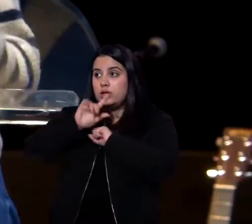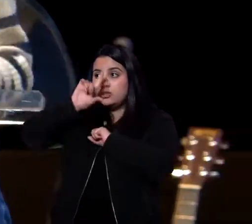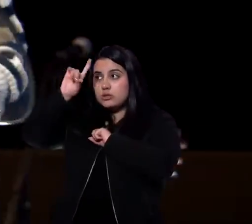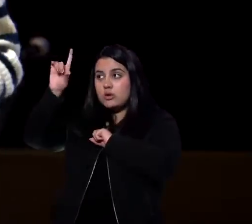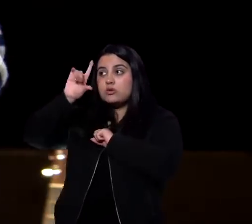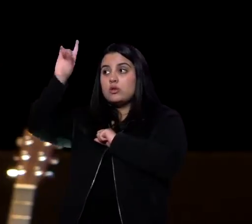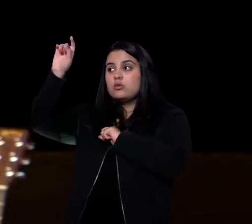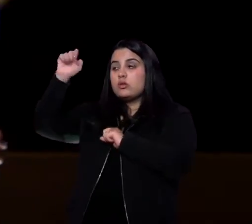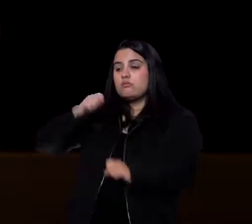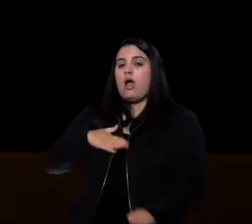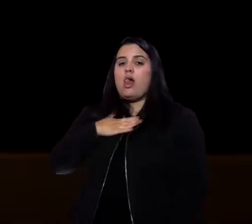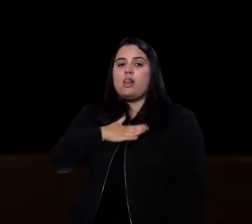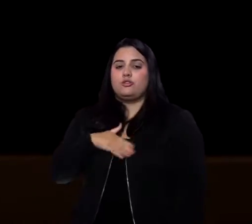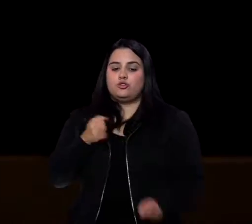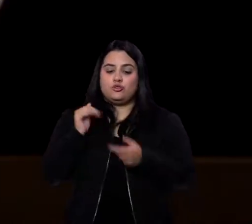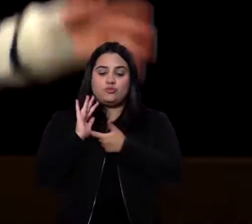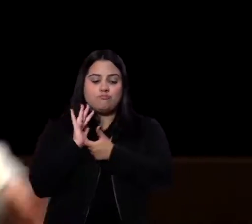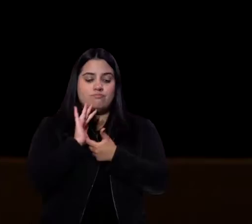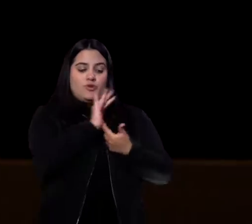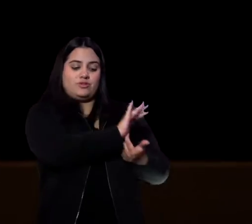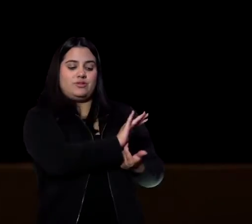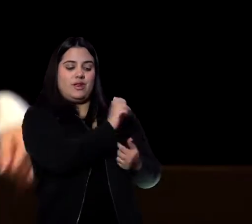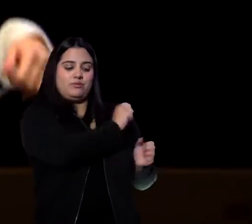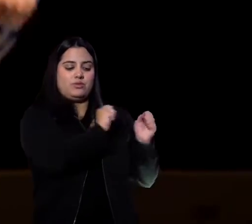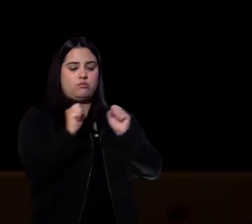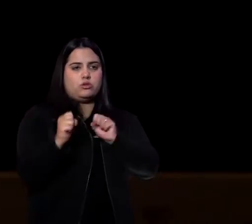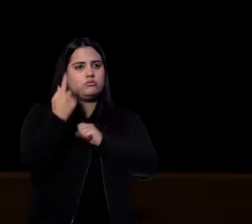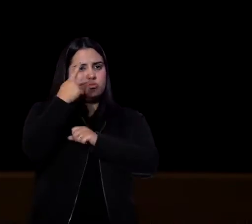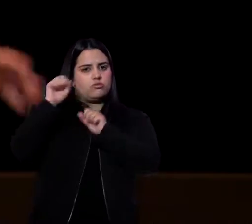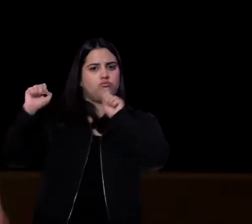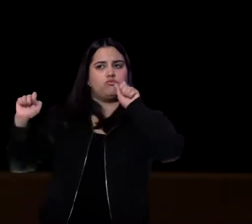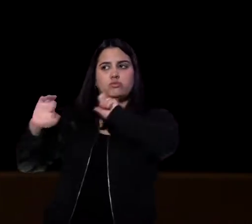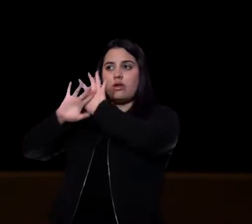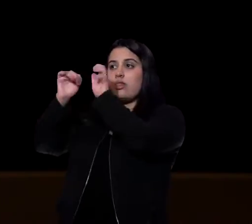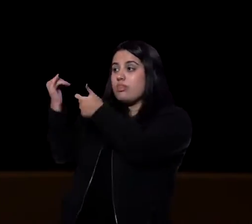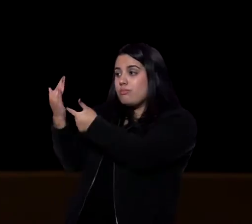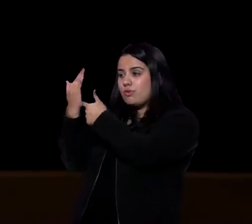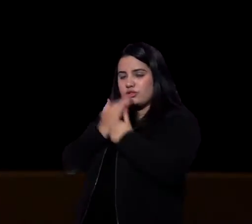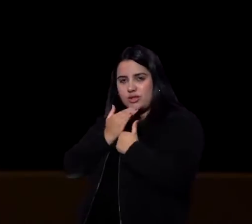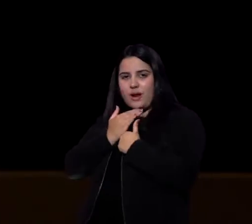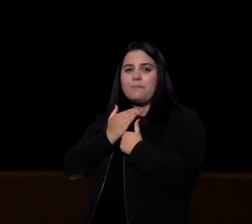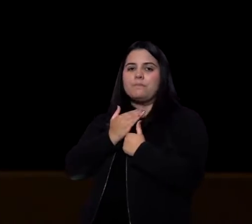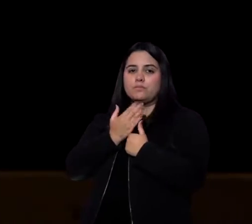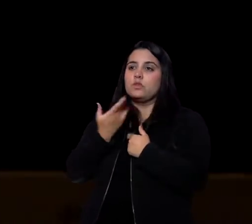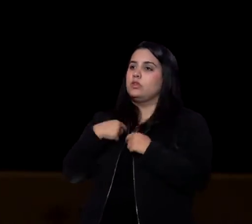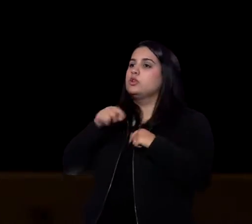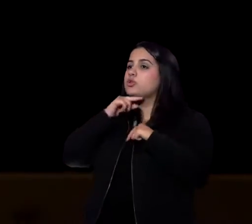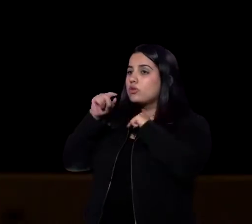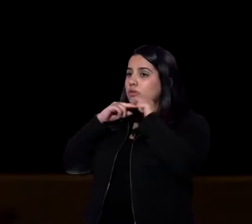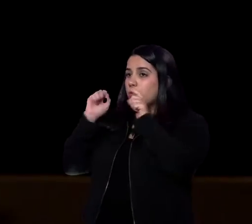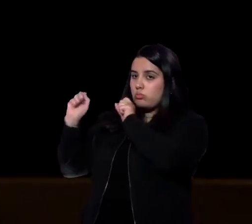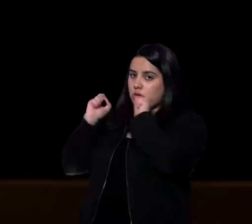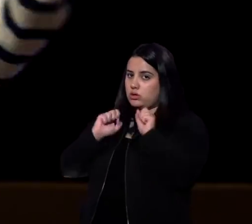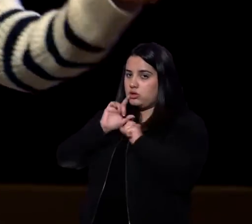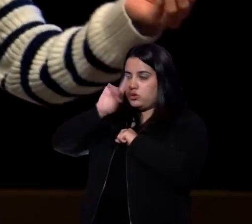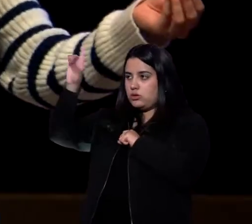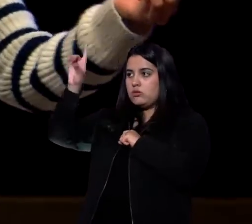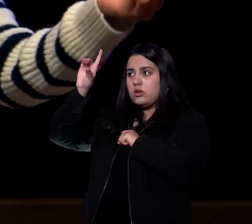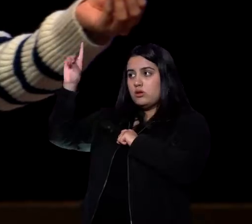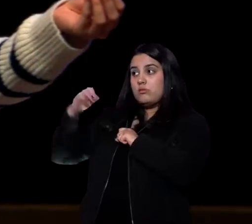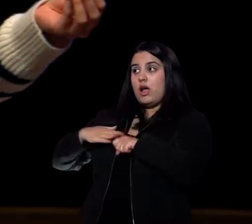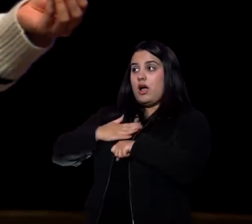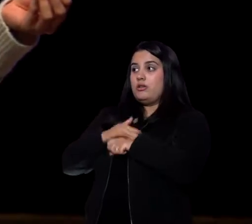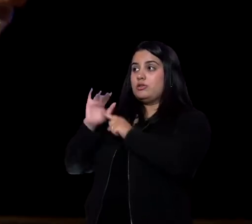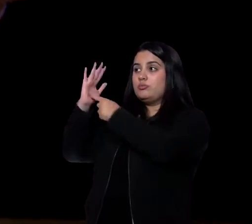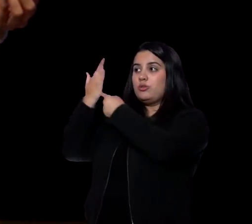nos mostrar o seu poder, de revelar a sua glória, de mostrar tudo que Ele pode fazer. Isso quando a gente duvida do poder de Deus. Então, Ele tem prazer em